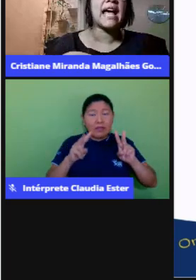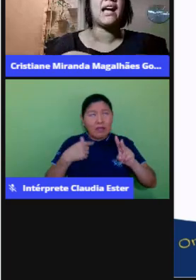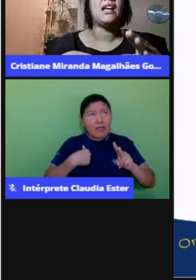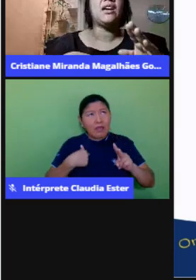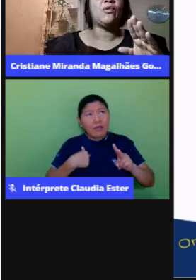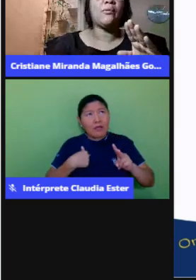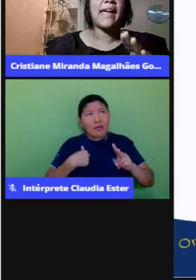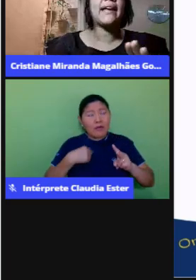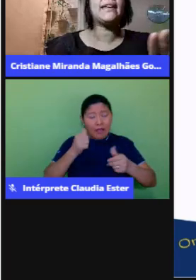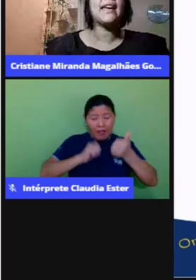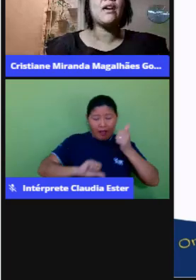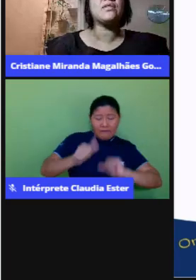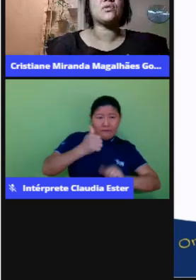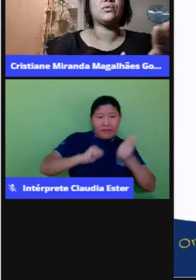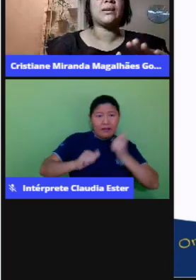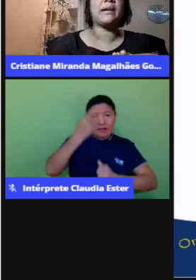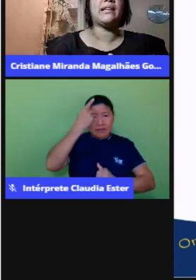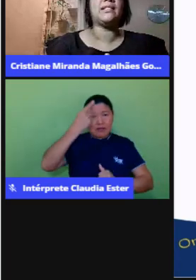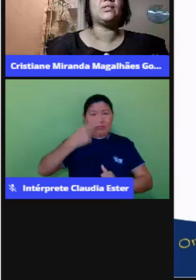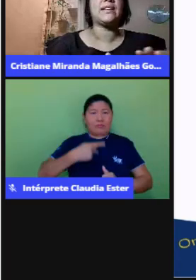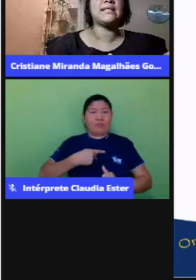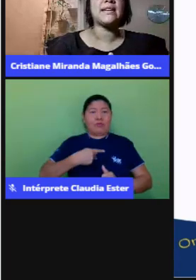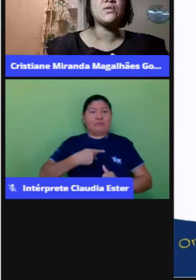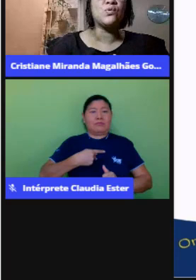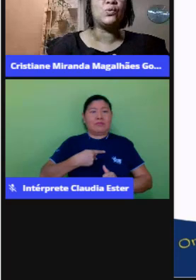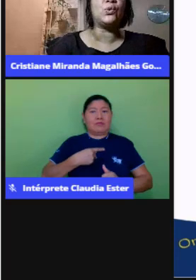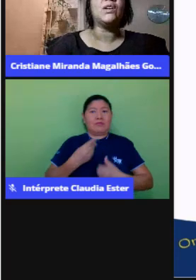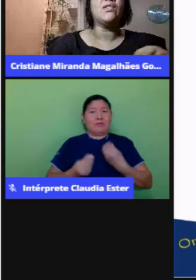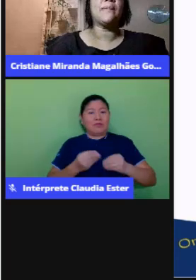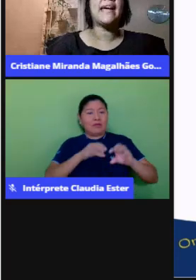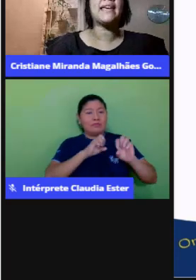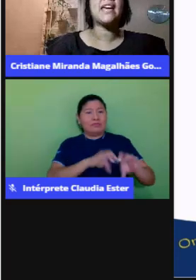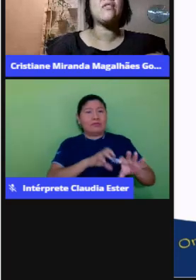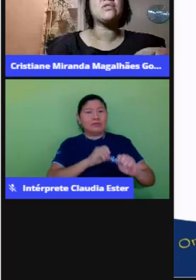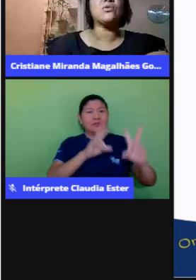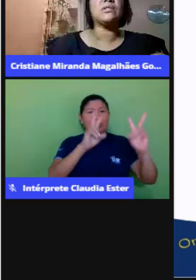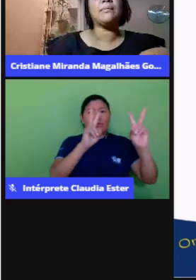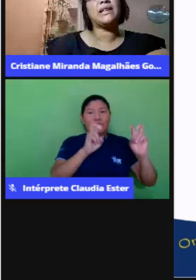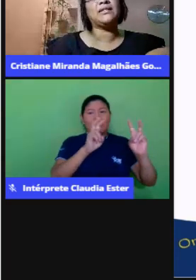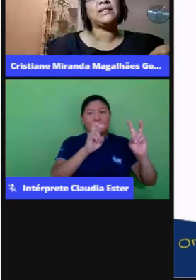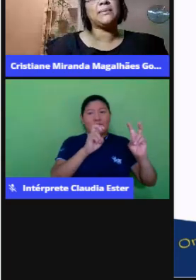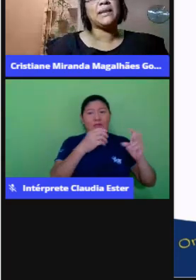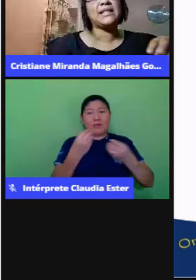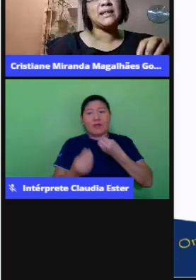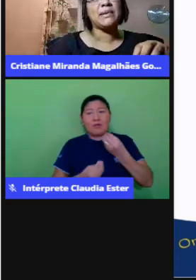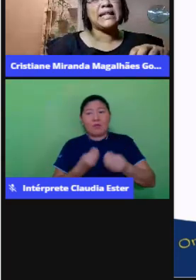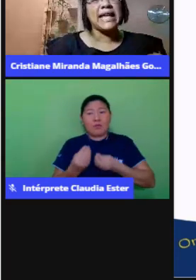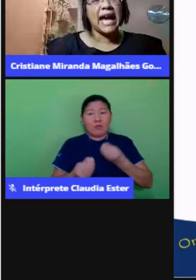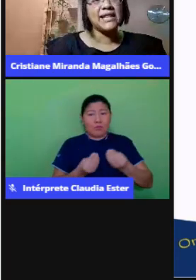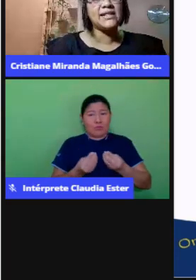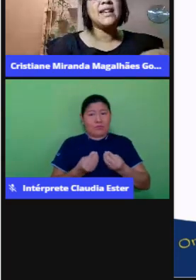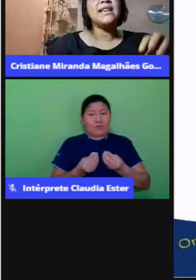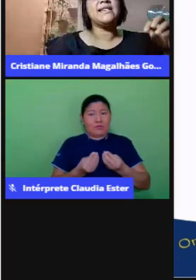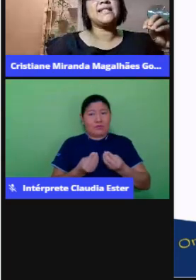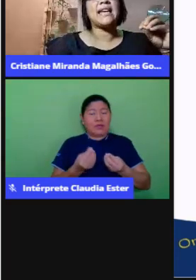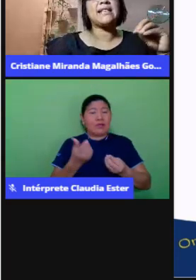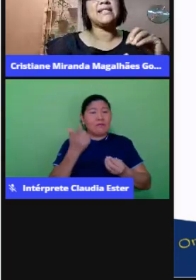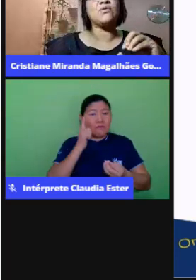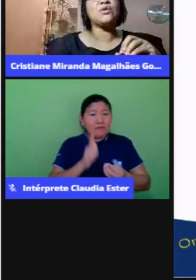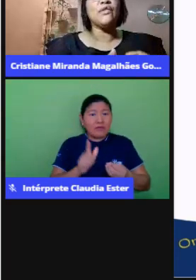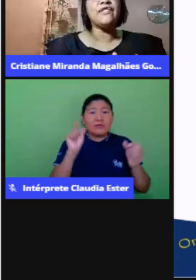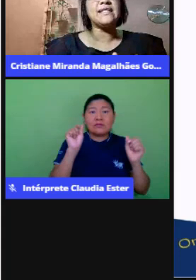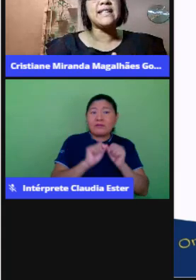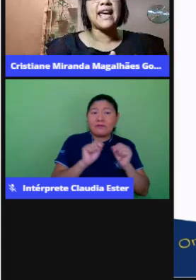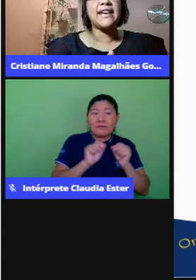vigilância e pensar como é que eu estou trabalhando esse assunto, como é que eu estou trabalhando determinadas habilidades e se